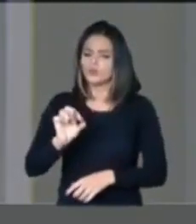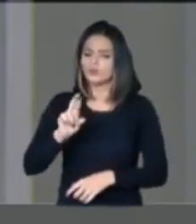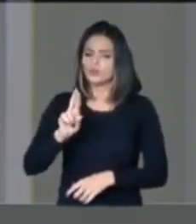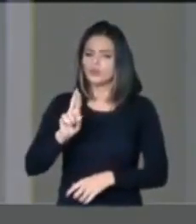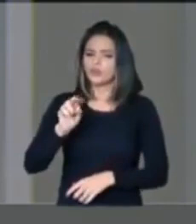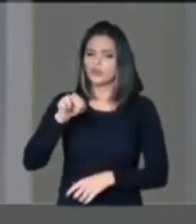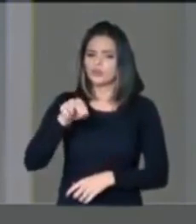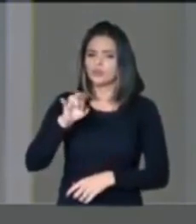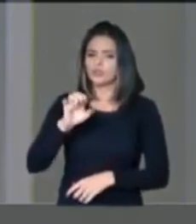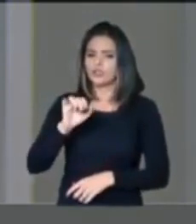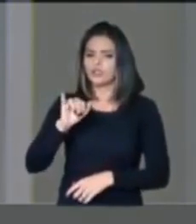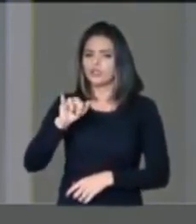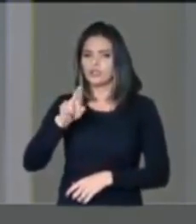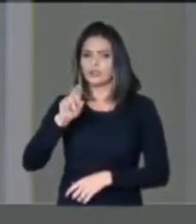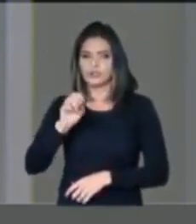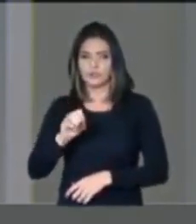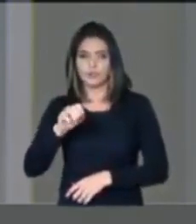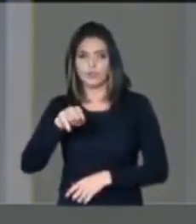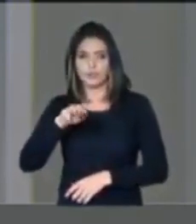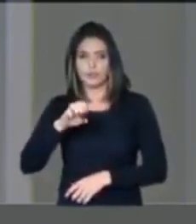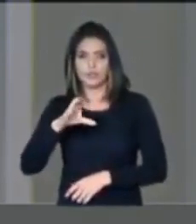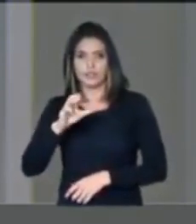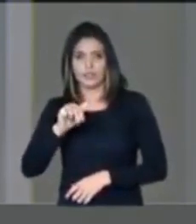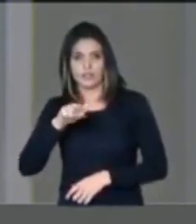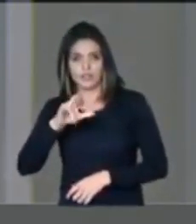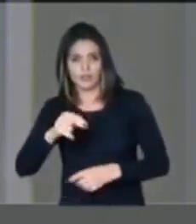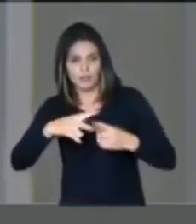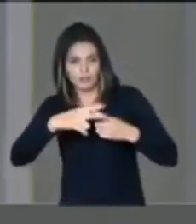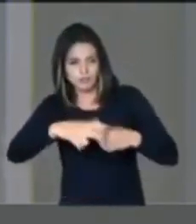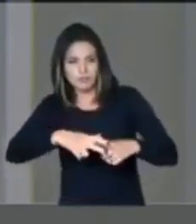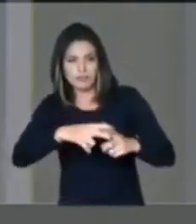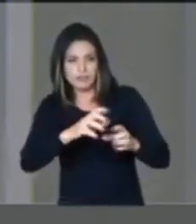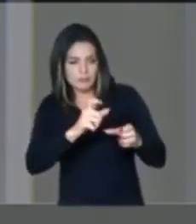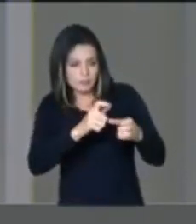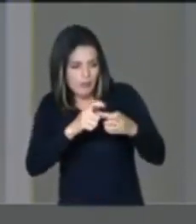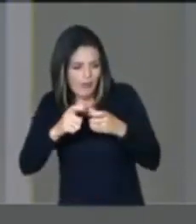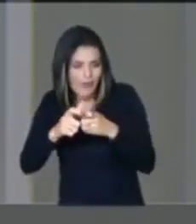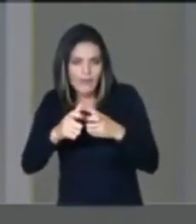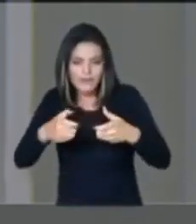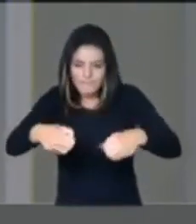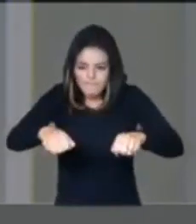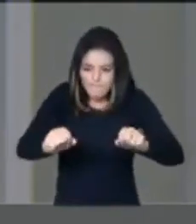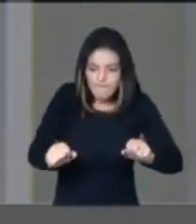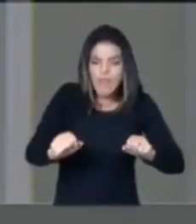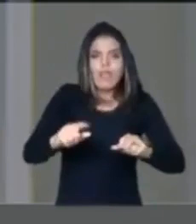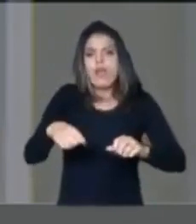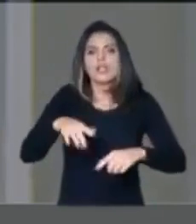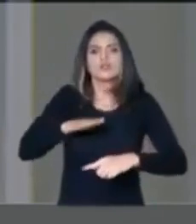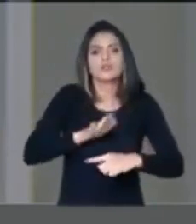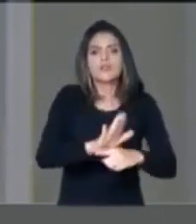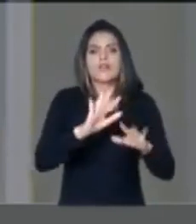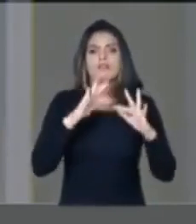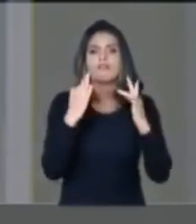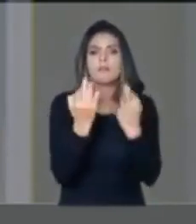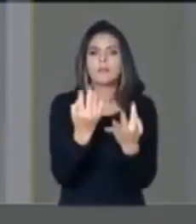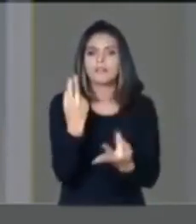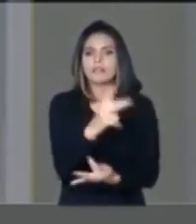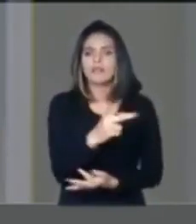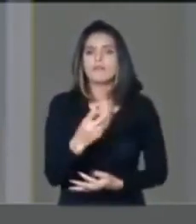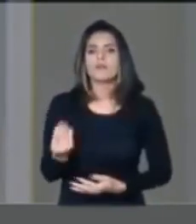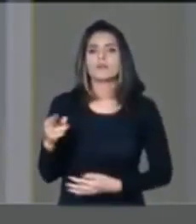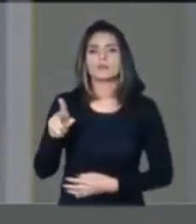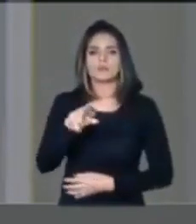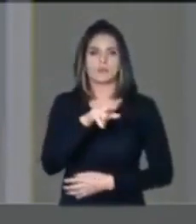inteira para poder ajudar a sua família de muitos irmãos e sua mãe a cuidar da